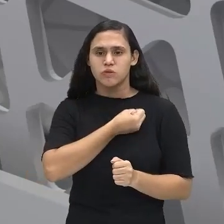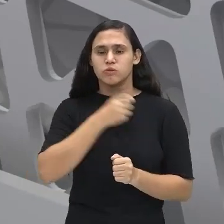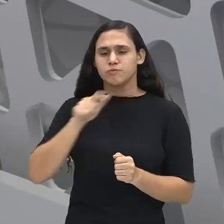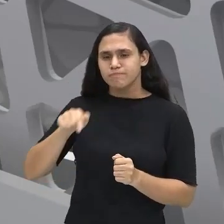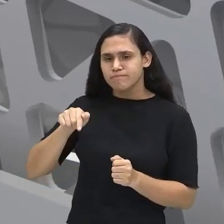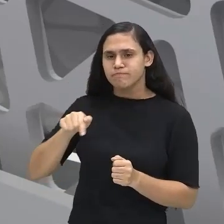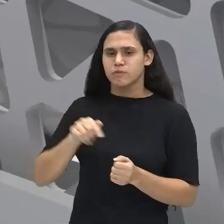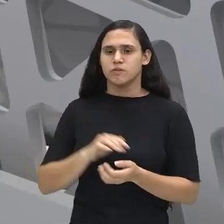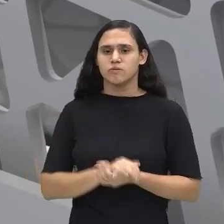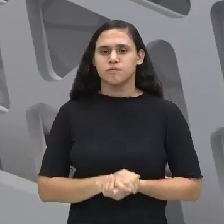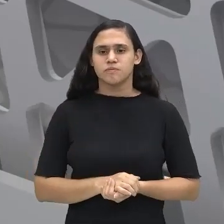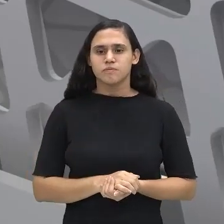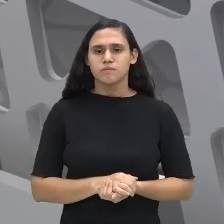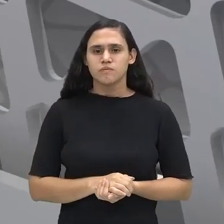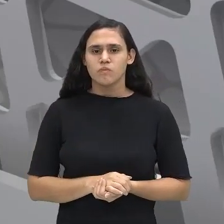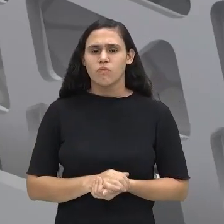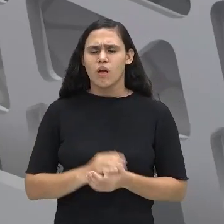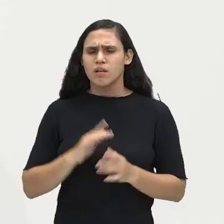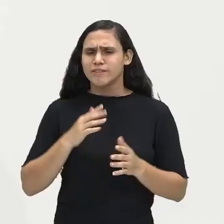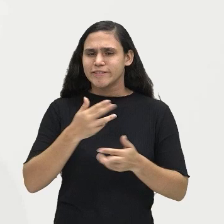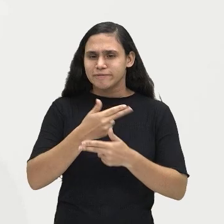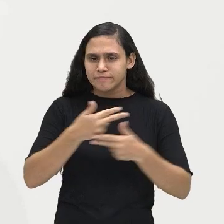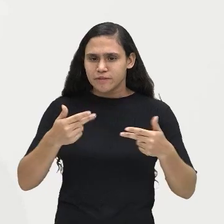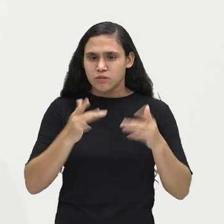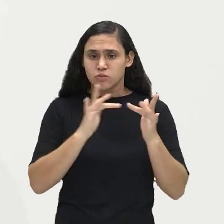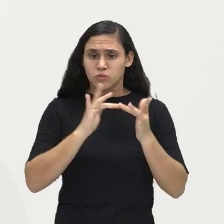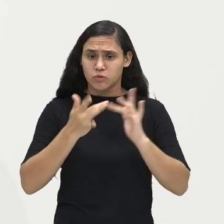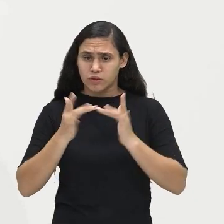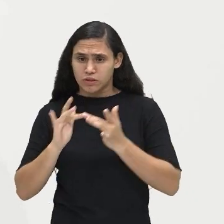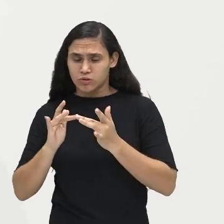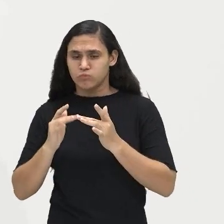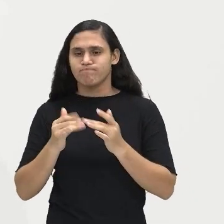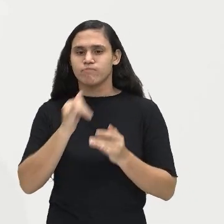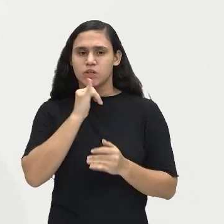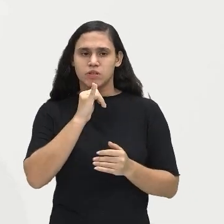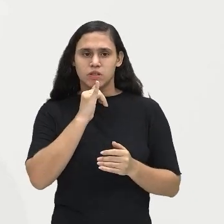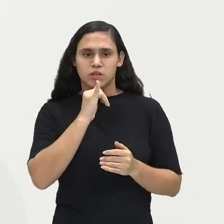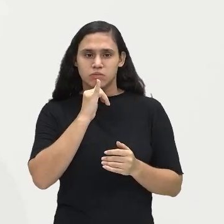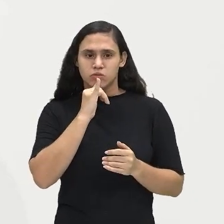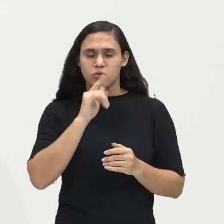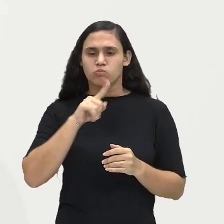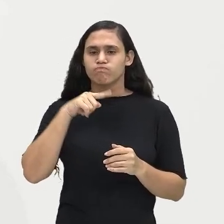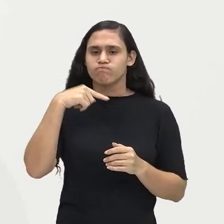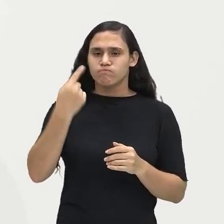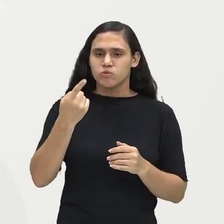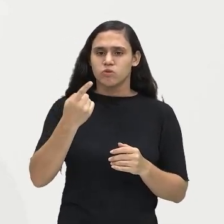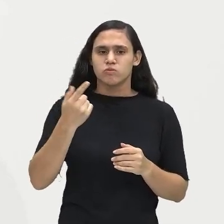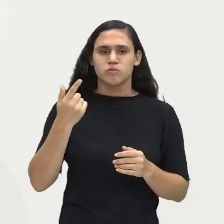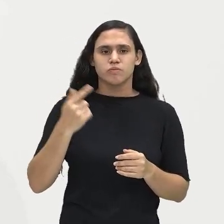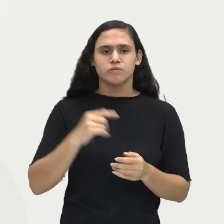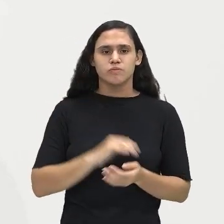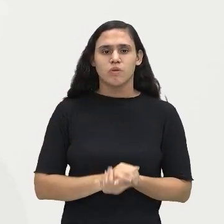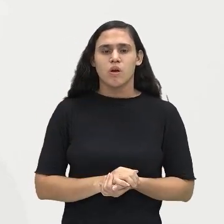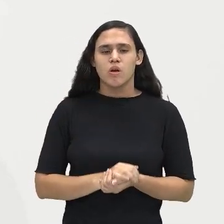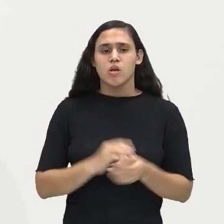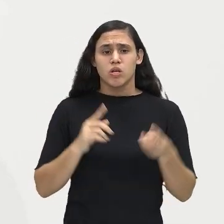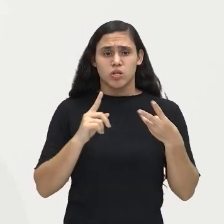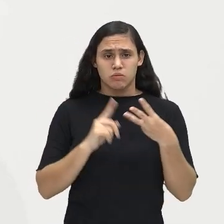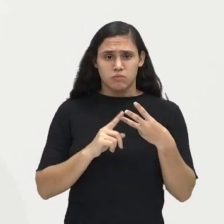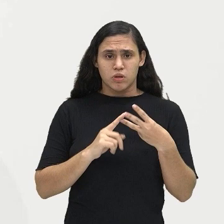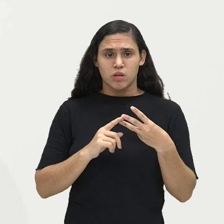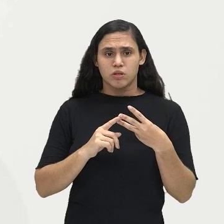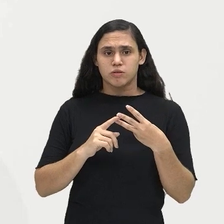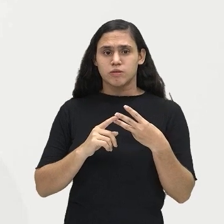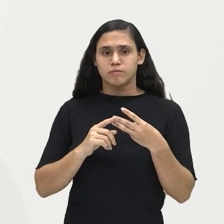também, onde a gente utiliza os números inteiros. Vem comigo, vejam só. Em um outro contexto, utilizamos números inteiros para